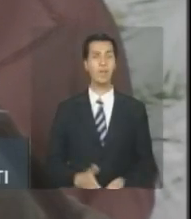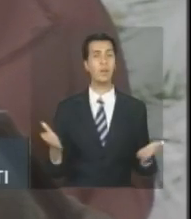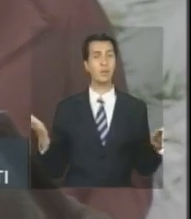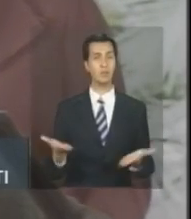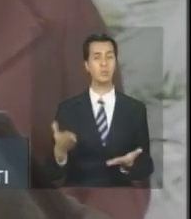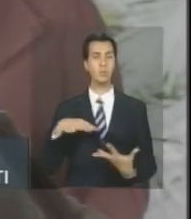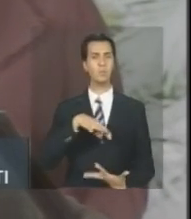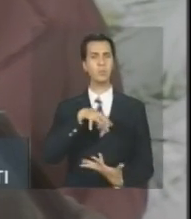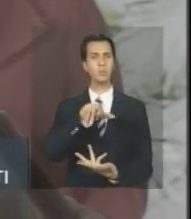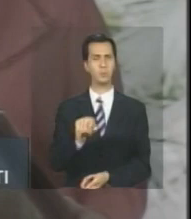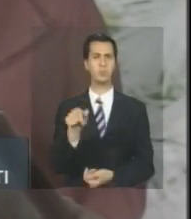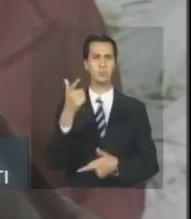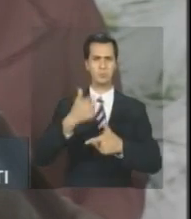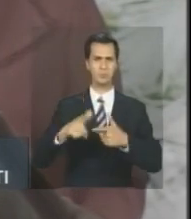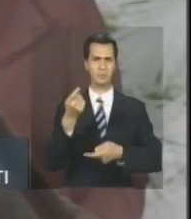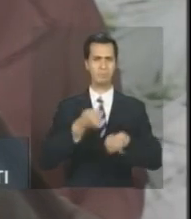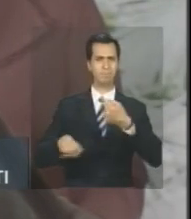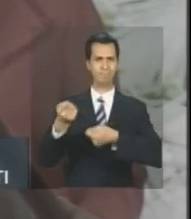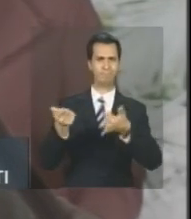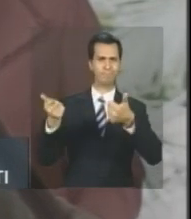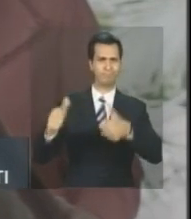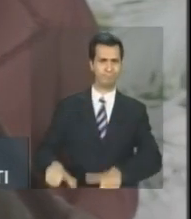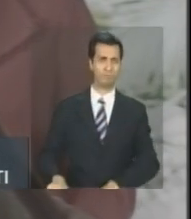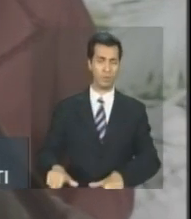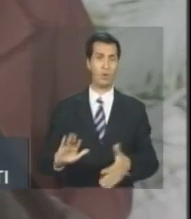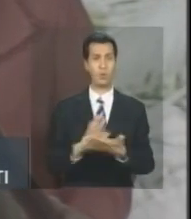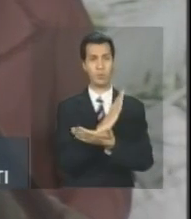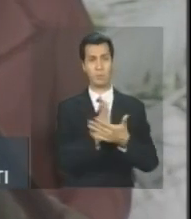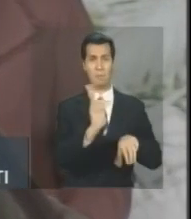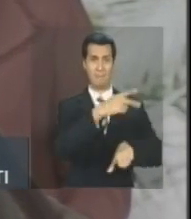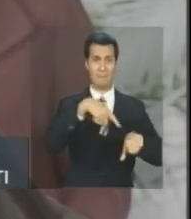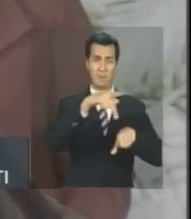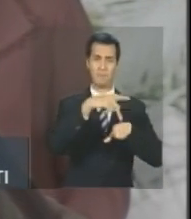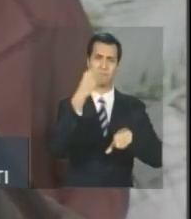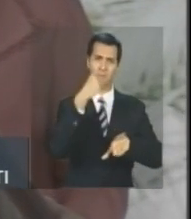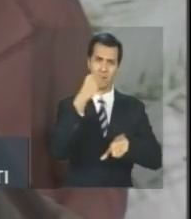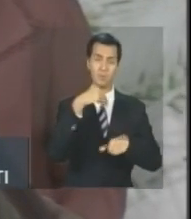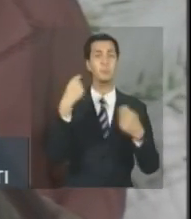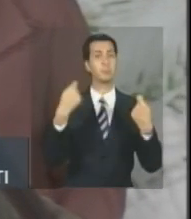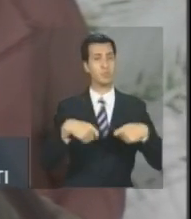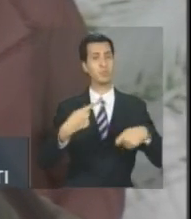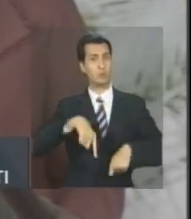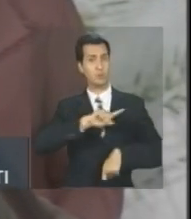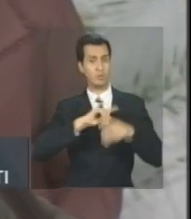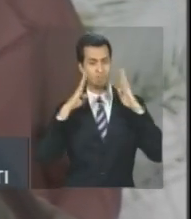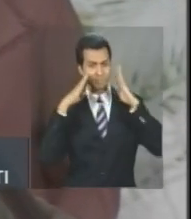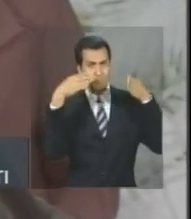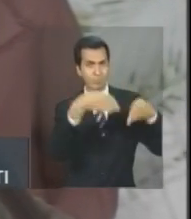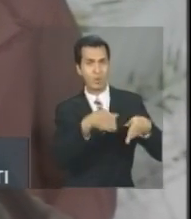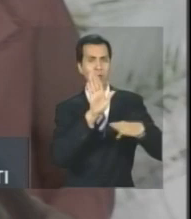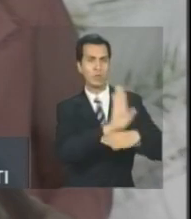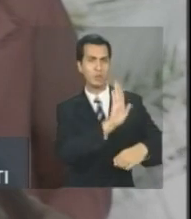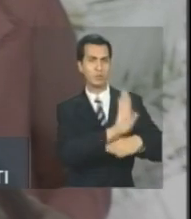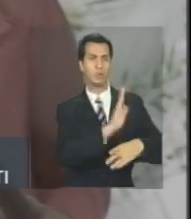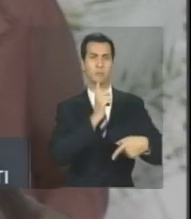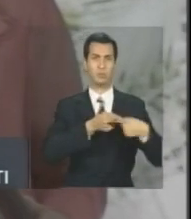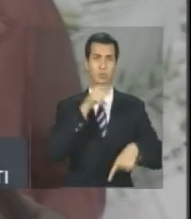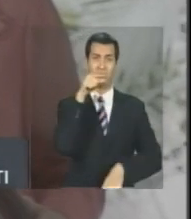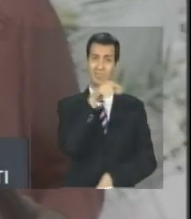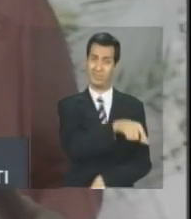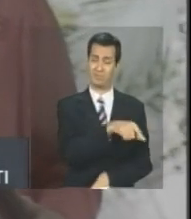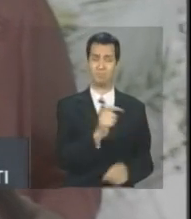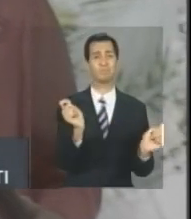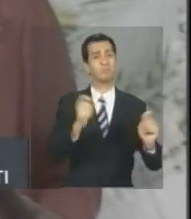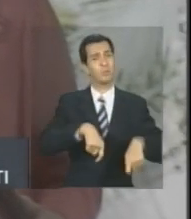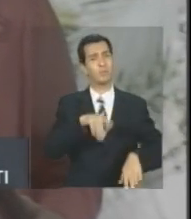países mais vulneráveis necessitam atenção redobrada, sob pena de serem ainda mais